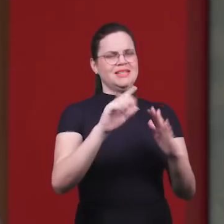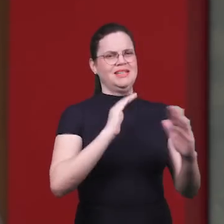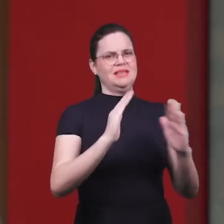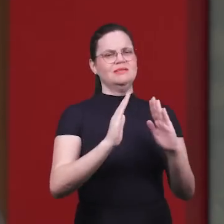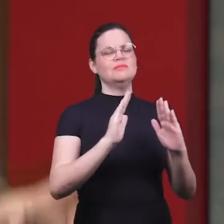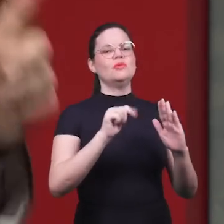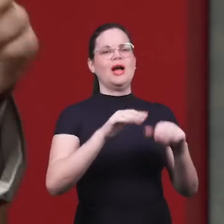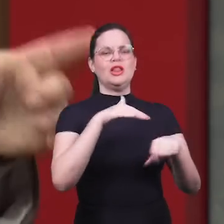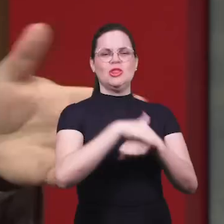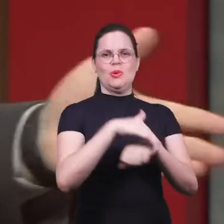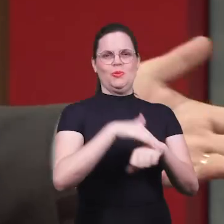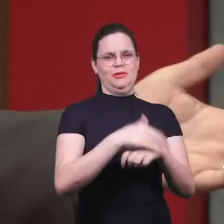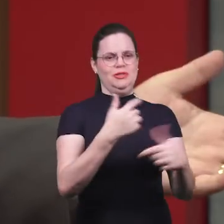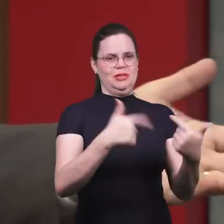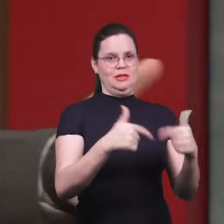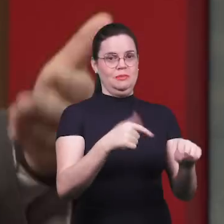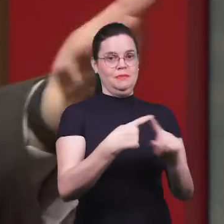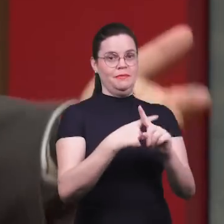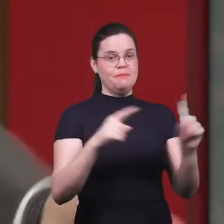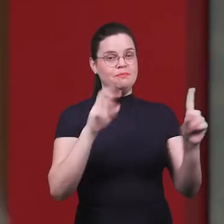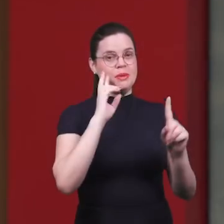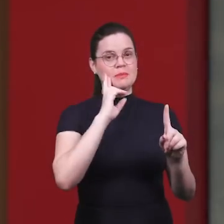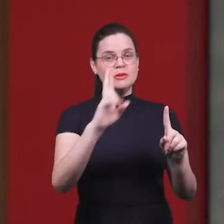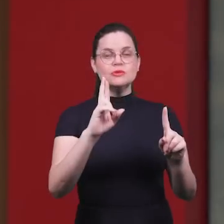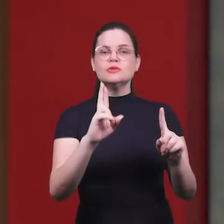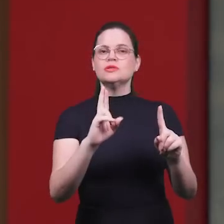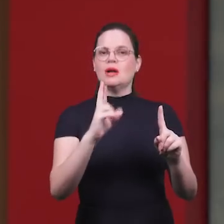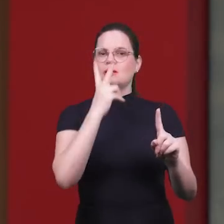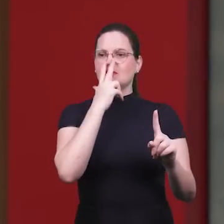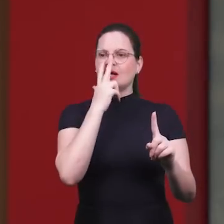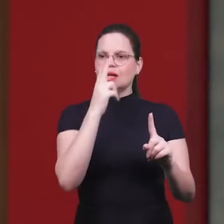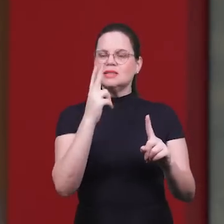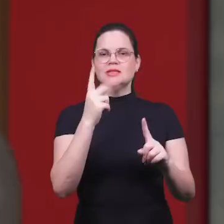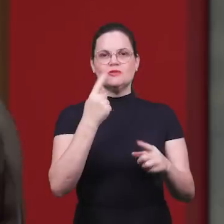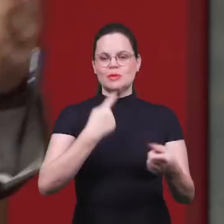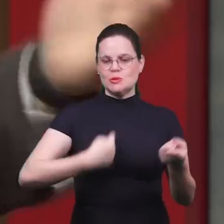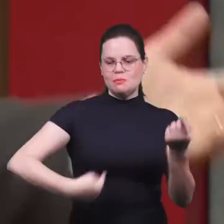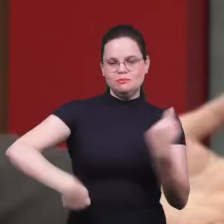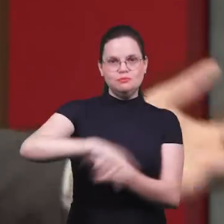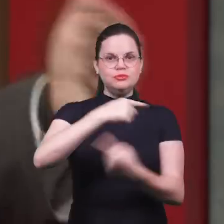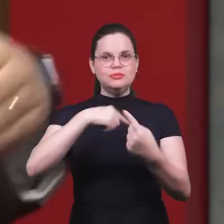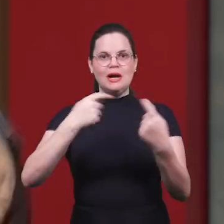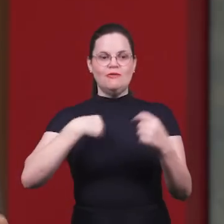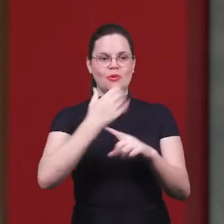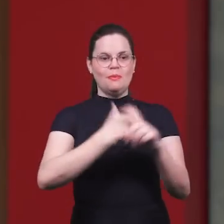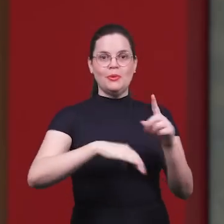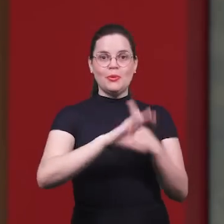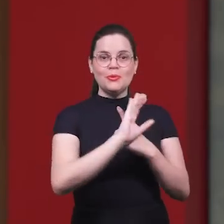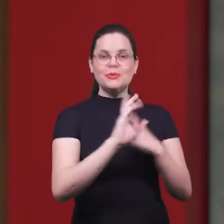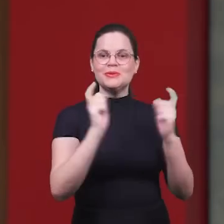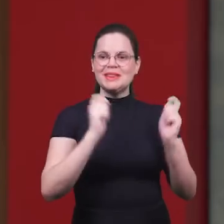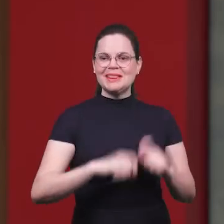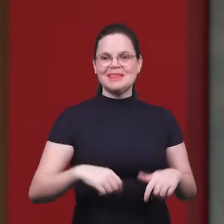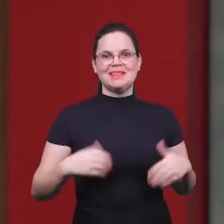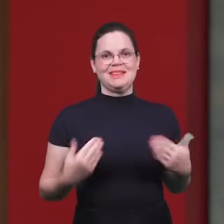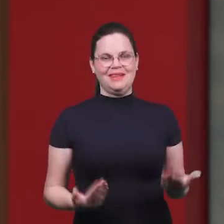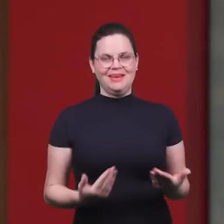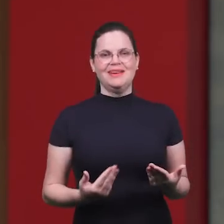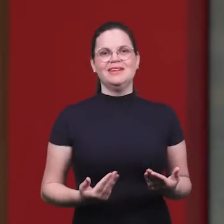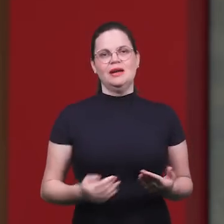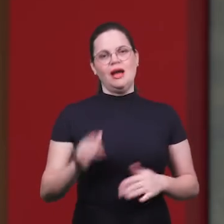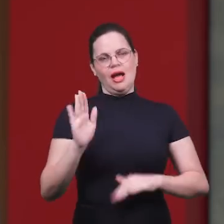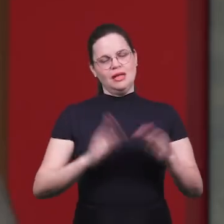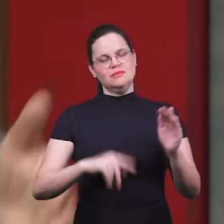também, mas o Senhor me devolveu isso, me devolveu a possibilidade de estar no culto. Às vezes aí você tem uma reunião, algum compromisso, mas sem dúvida